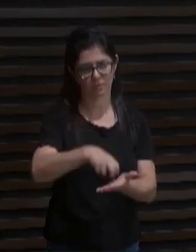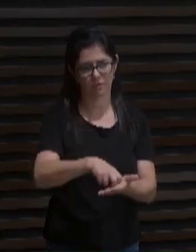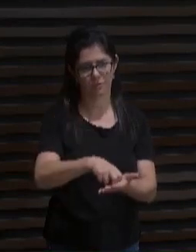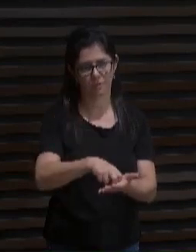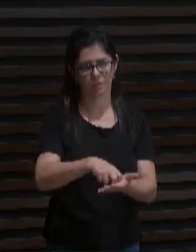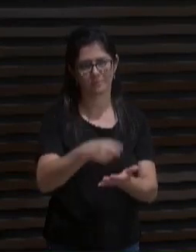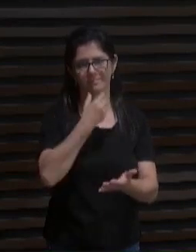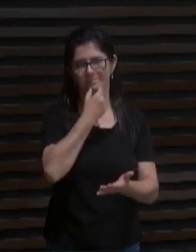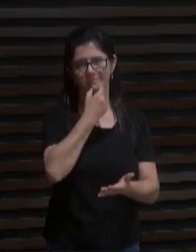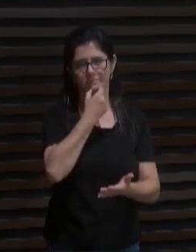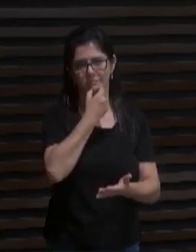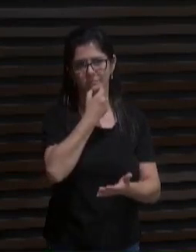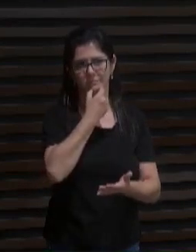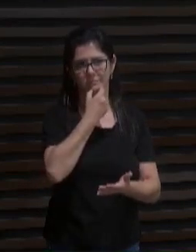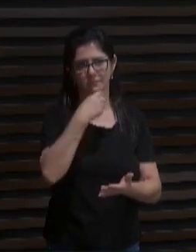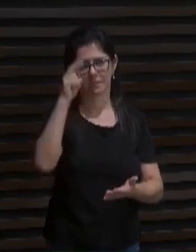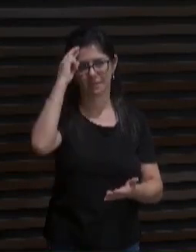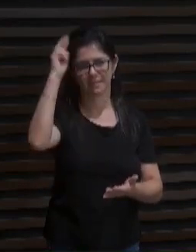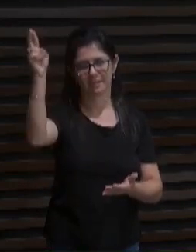Senhor, quebra essa tradição.